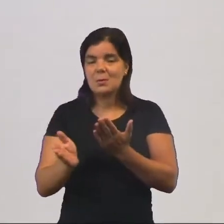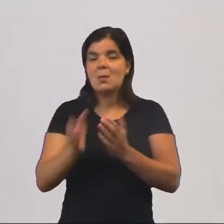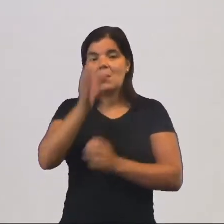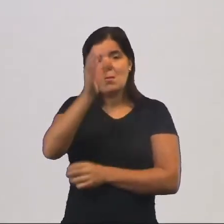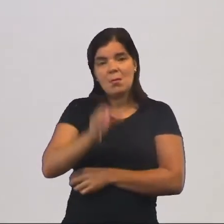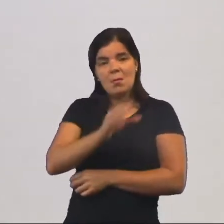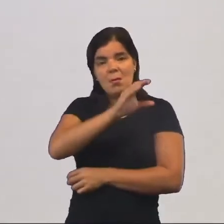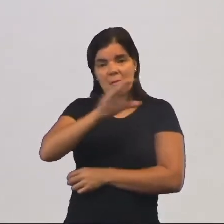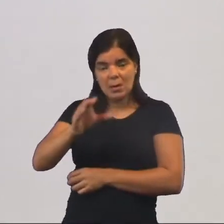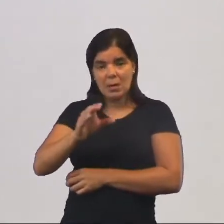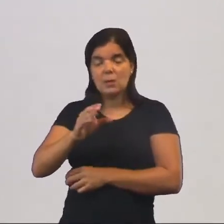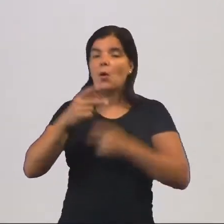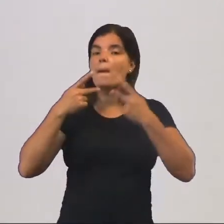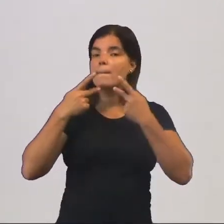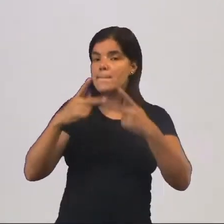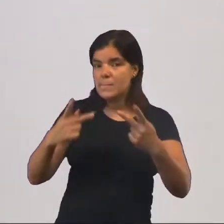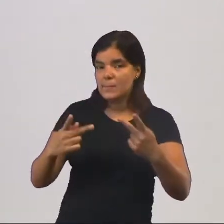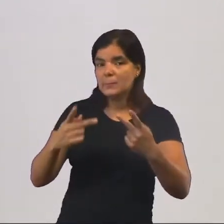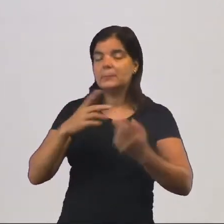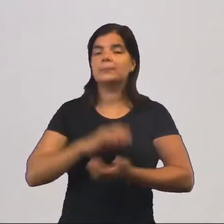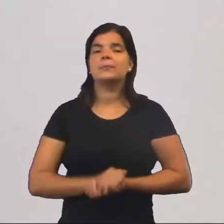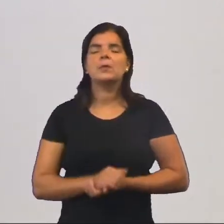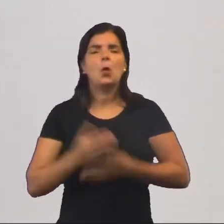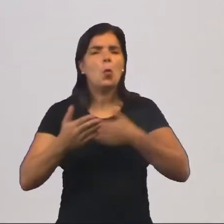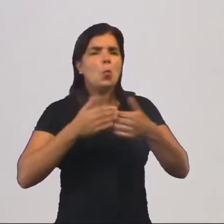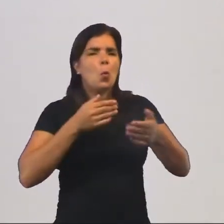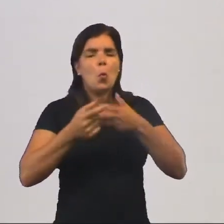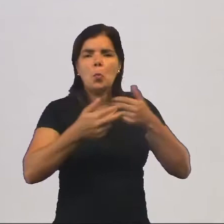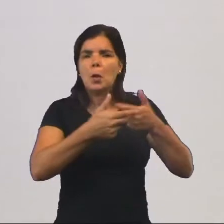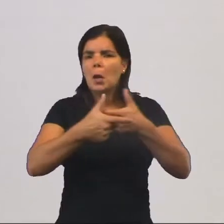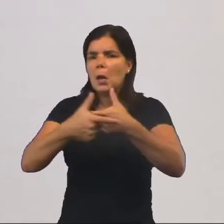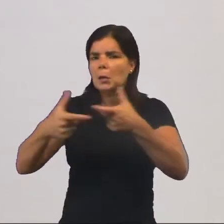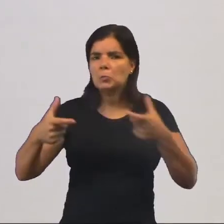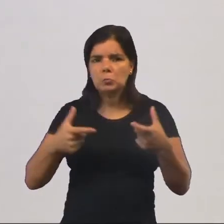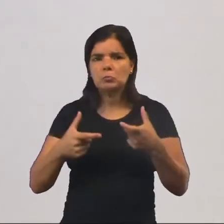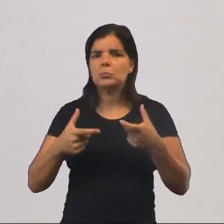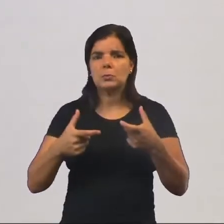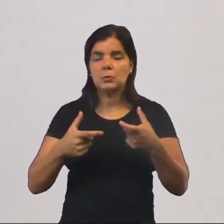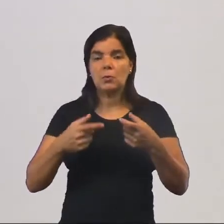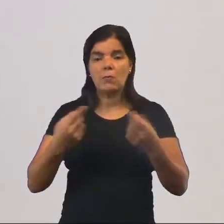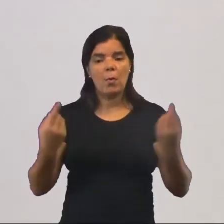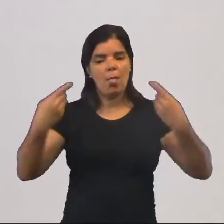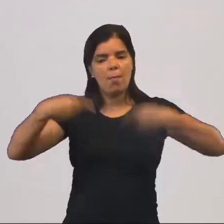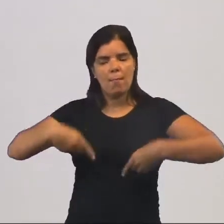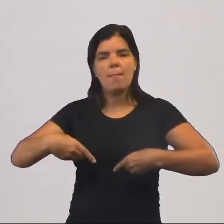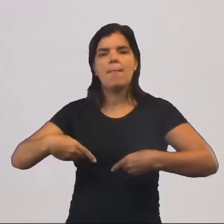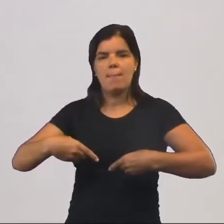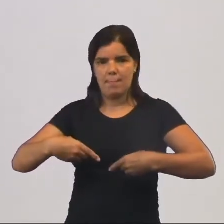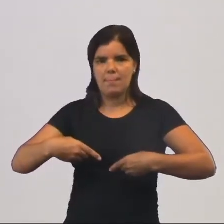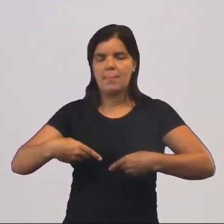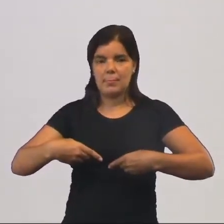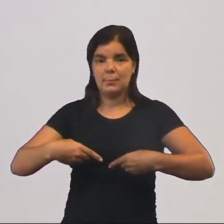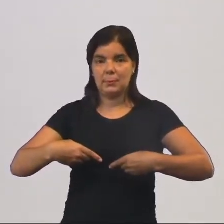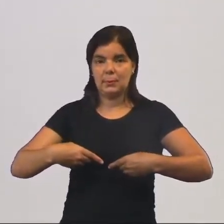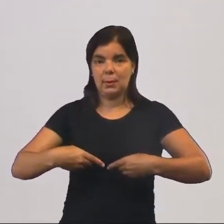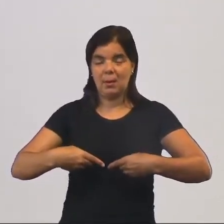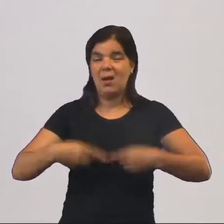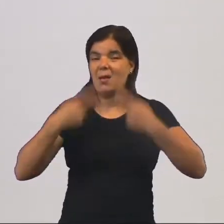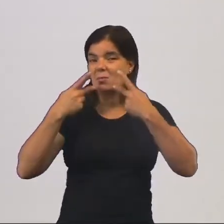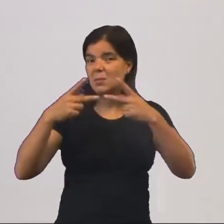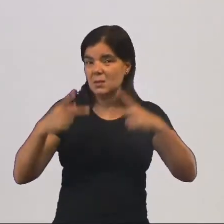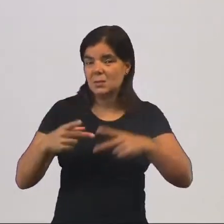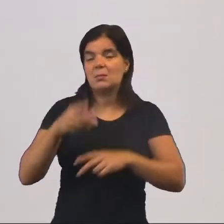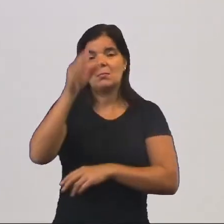Igreja Católica pregava. Então, qualquer ato ali que fosse contra as doutrinas oficiais da Igreja